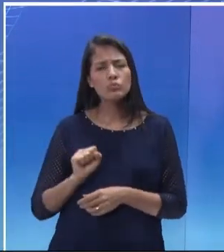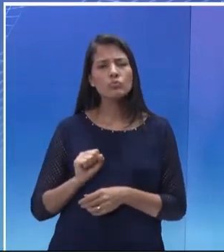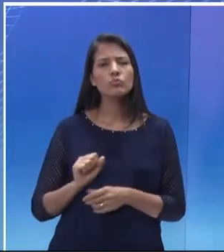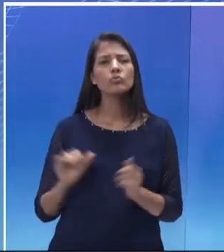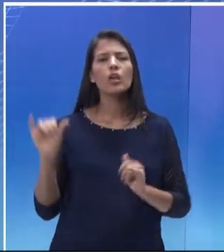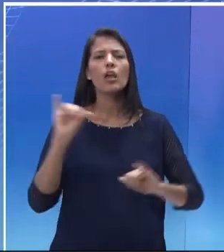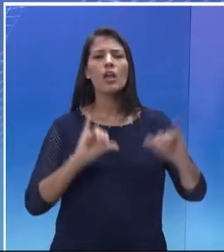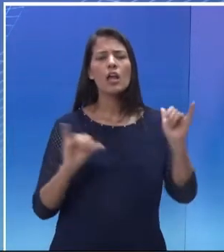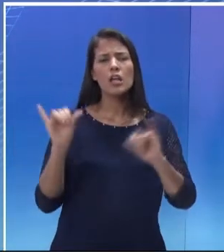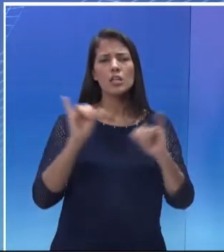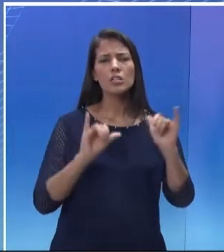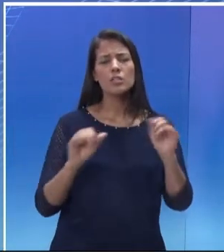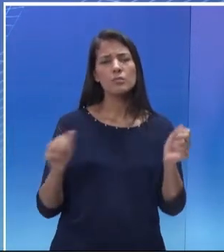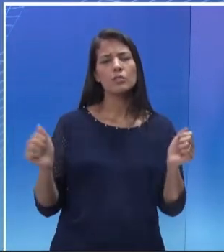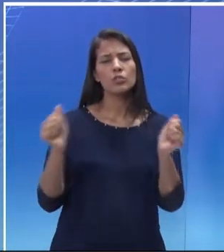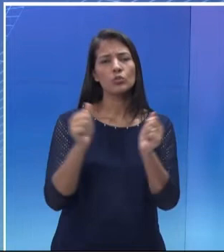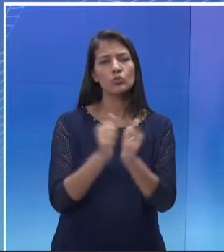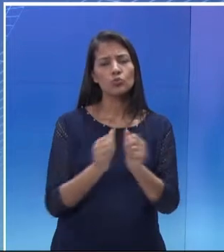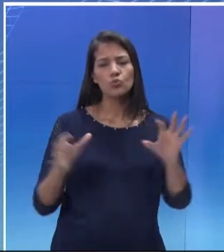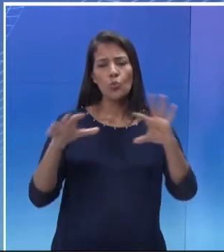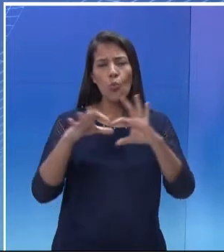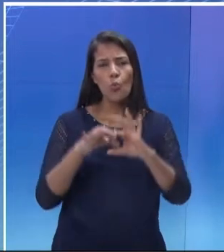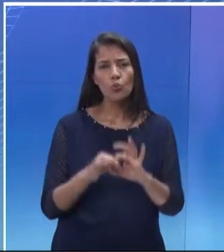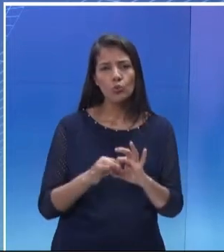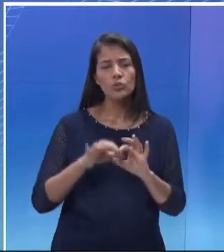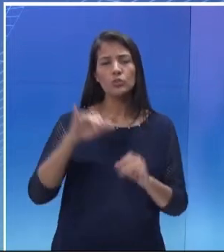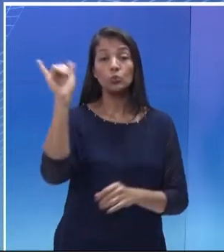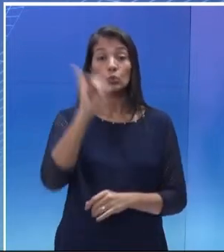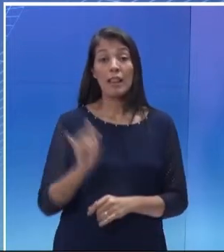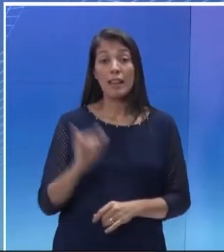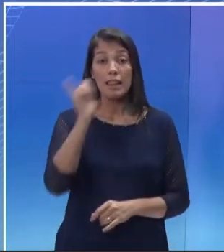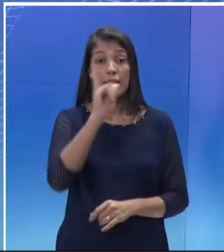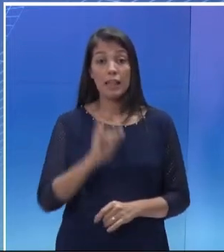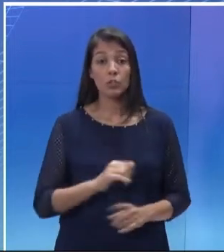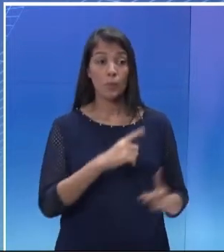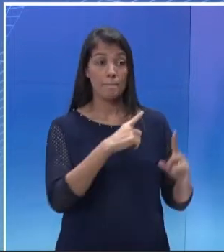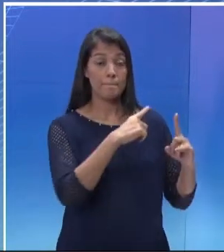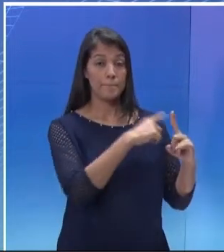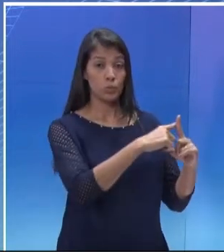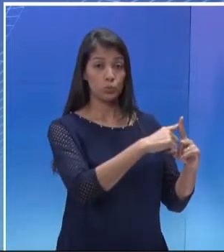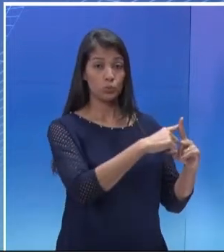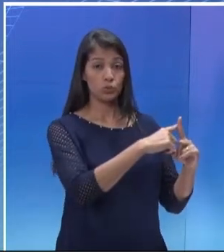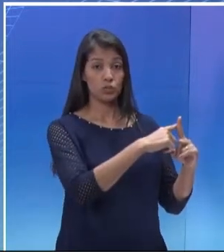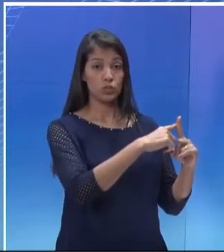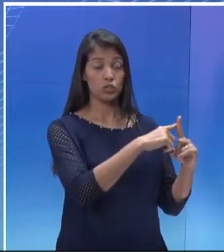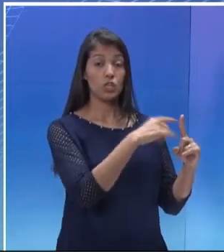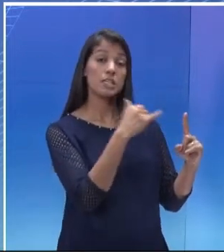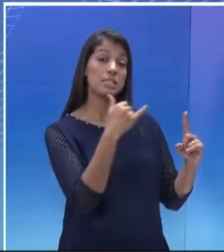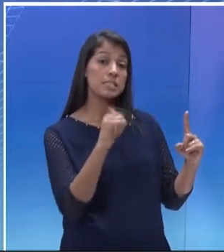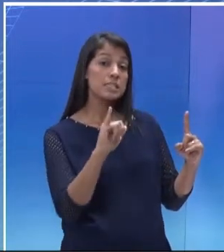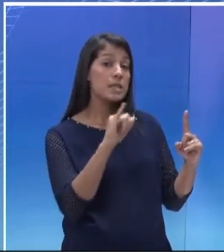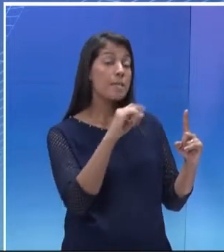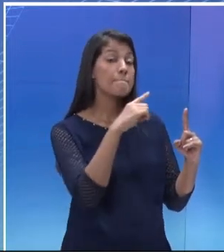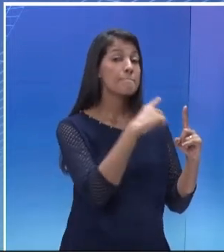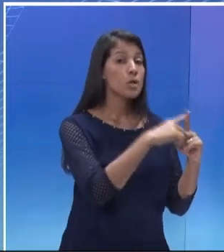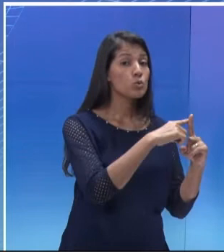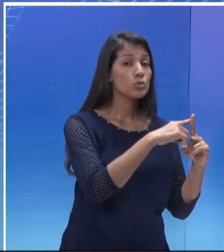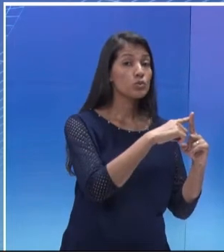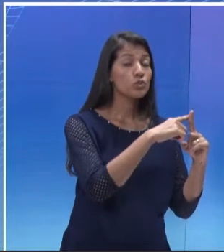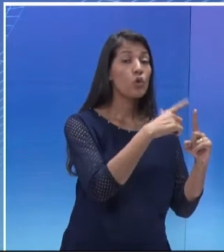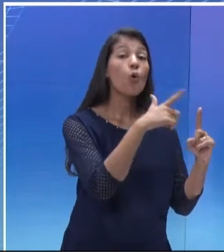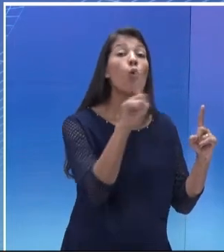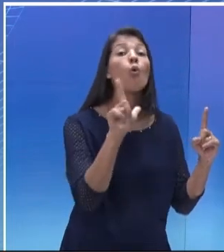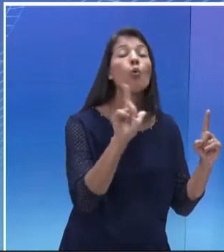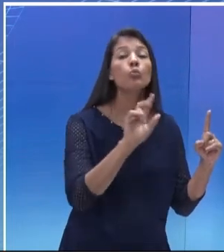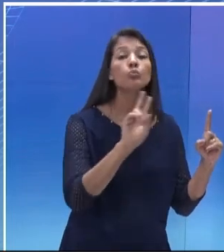espécies químicas dotadas de carga. Se essa carga for positiva, nós chamamos esses íons de cátions. Caso elas